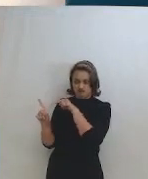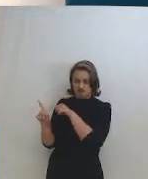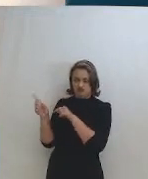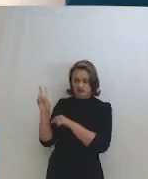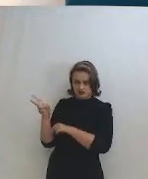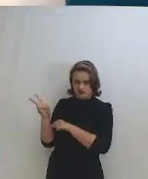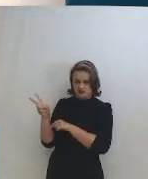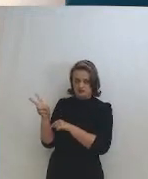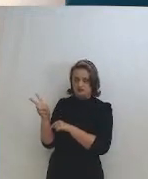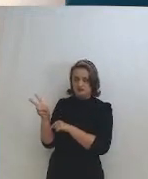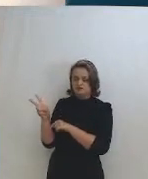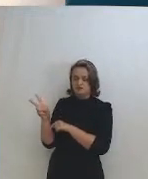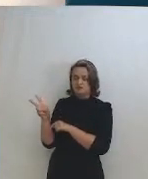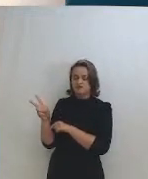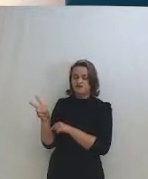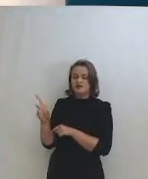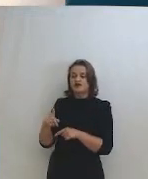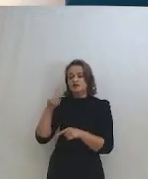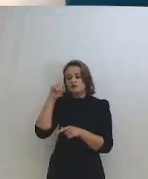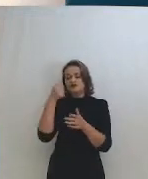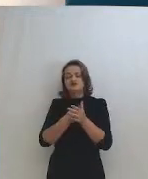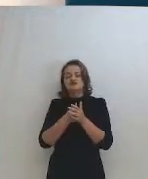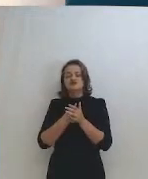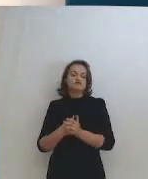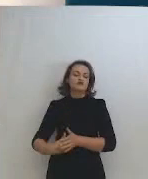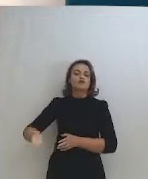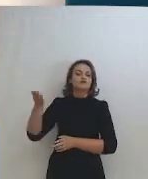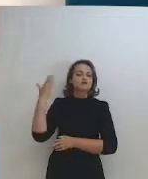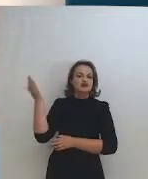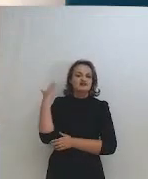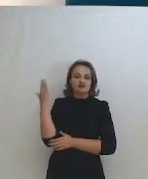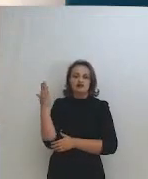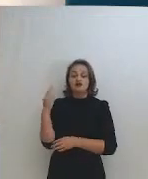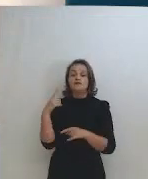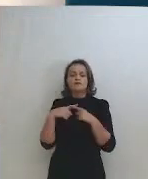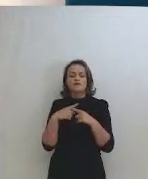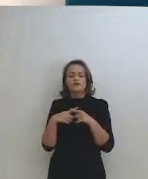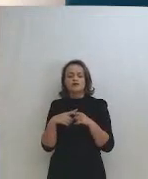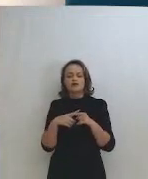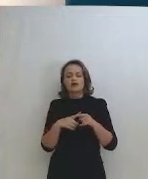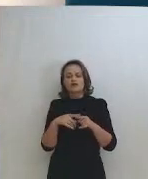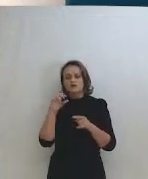numa decisão pretérita, excelências. Por quê? Porque o Tribunal de Justiça